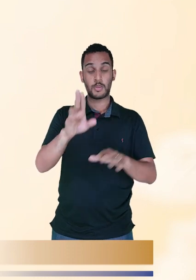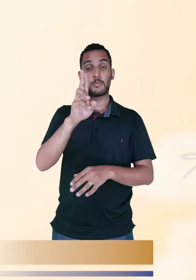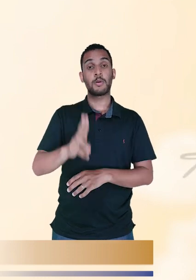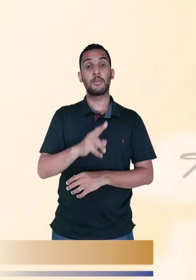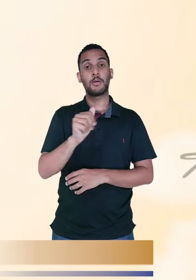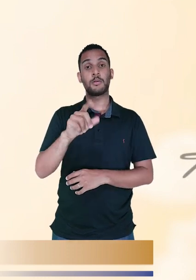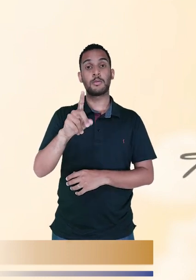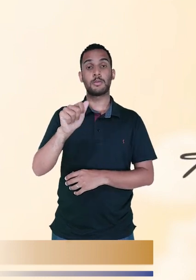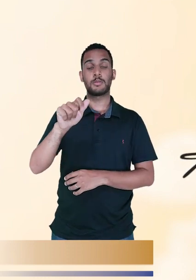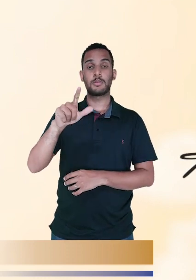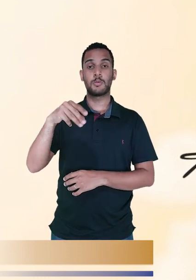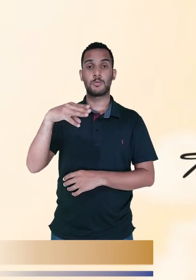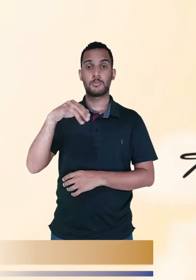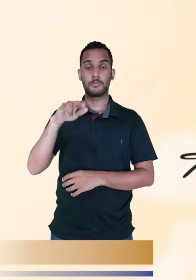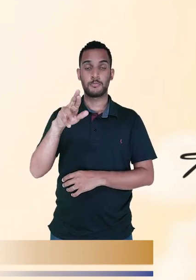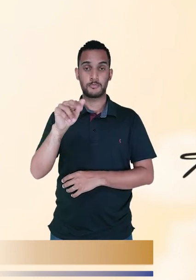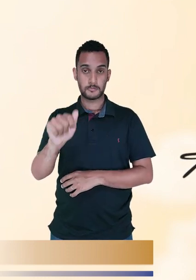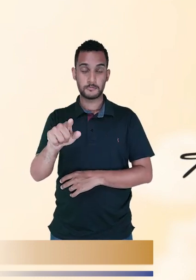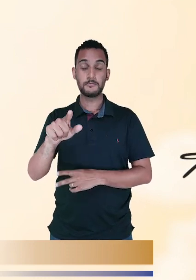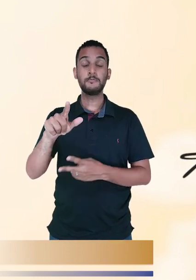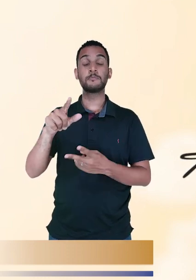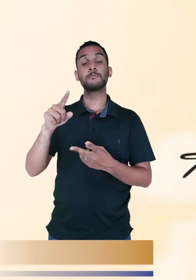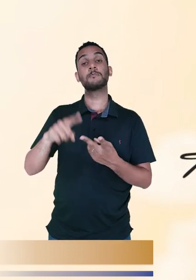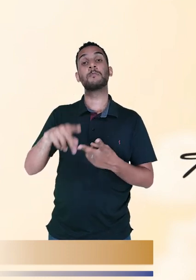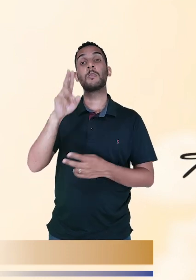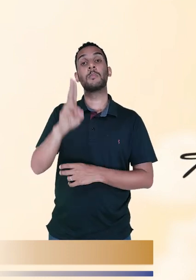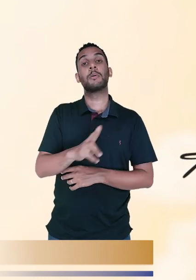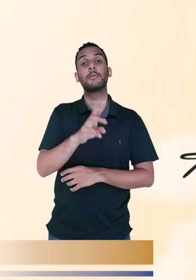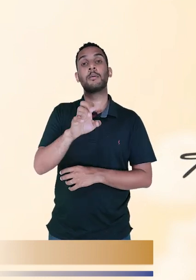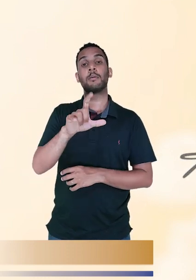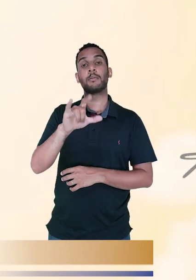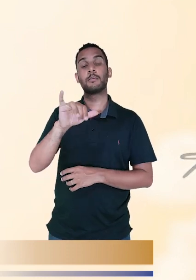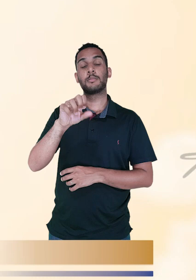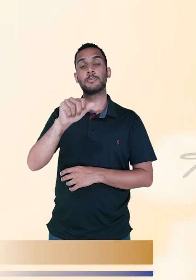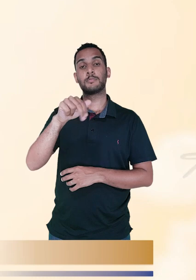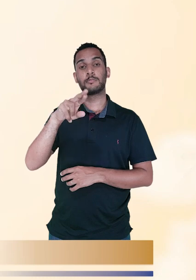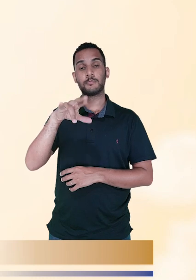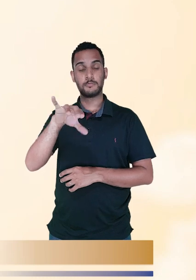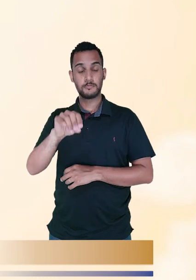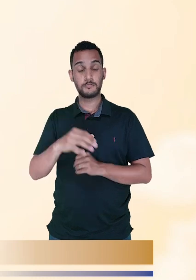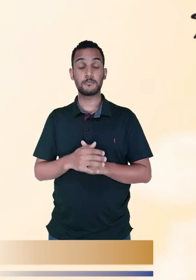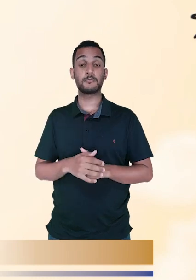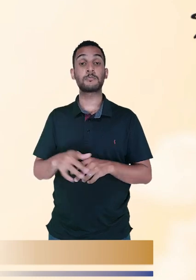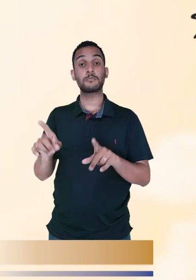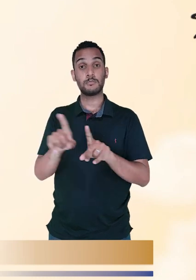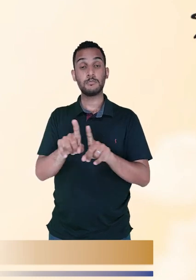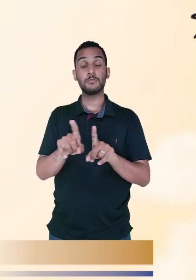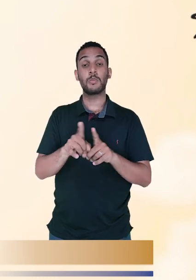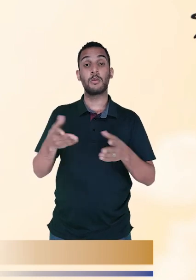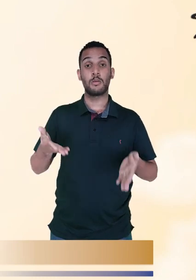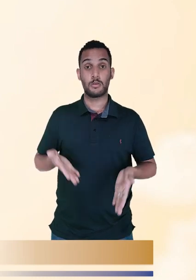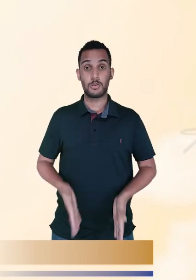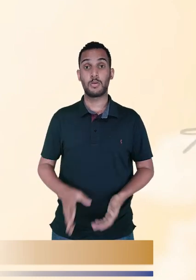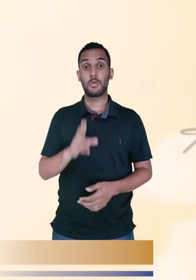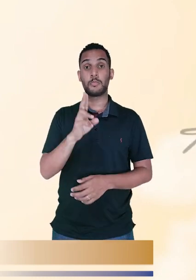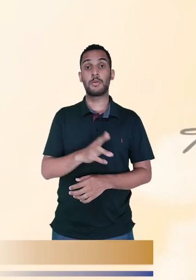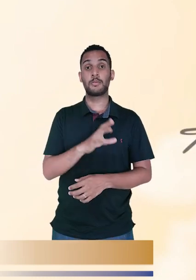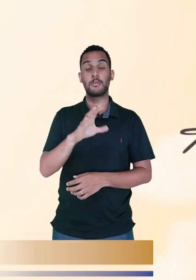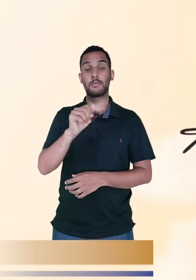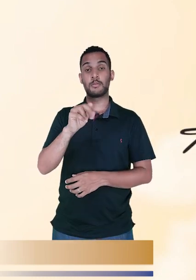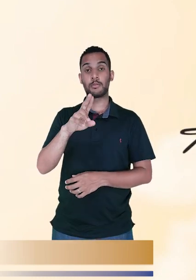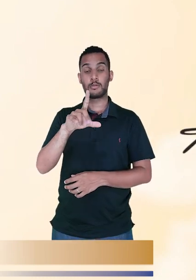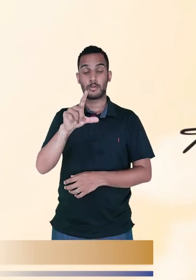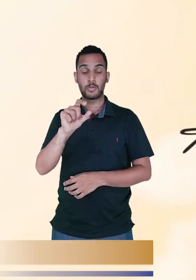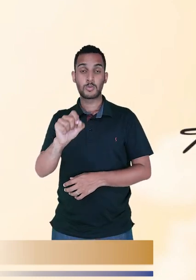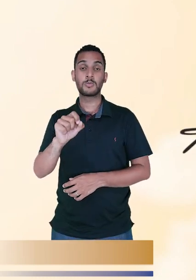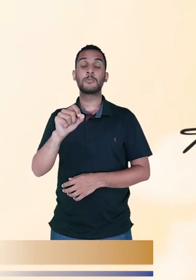padres Adalmiran Silva de Vasconcelos e padre Elisário Antônio da Rocha. e de nascimento dos padres Carlos Sebastião